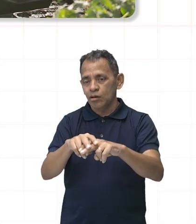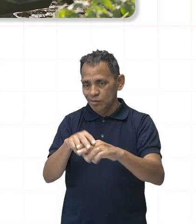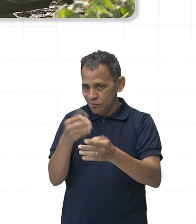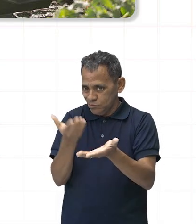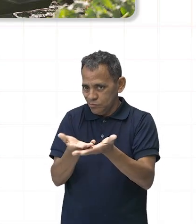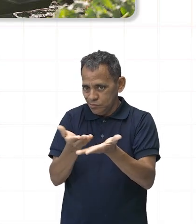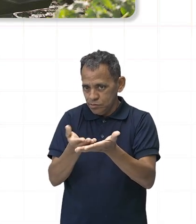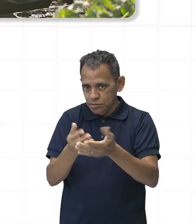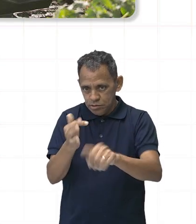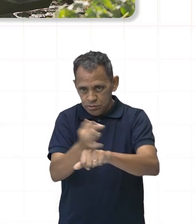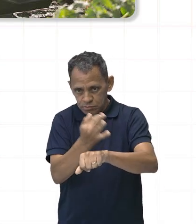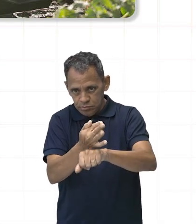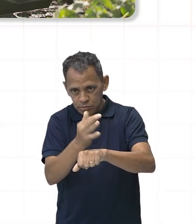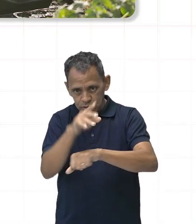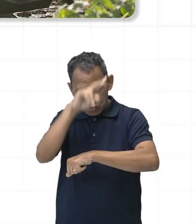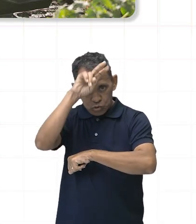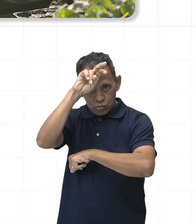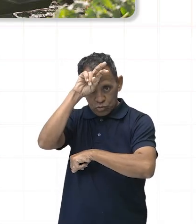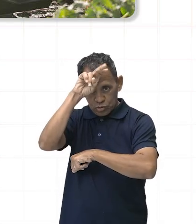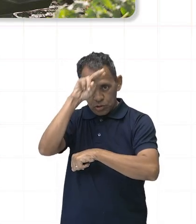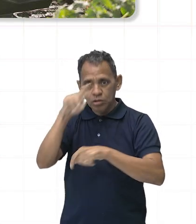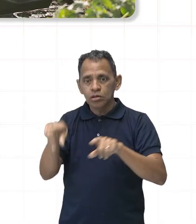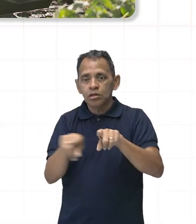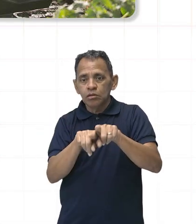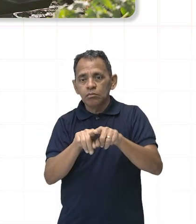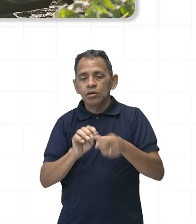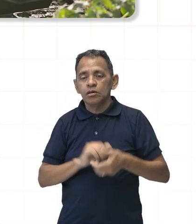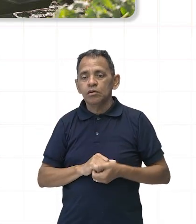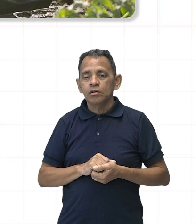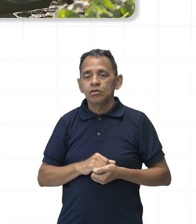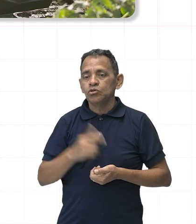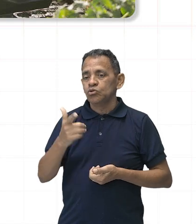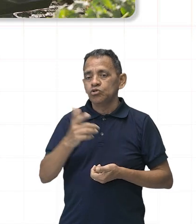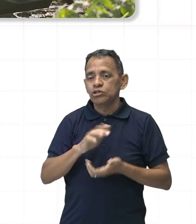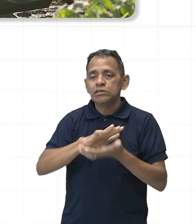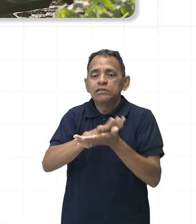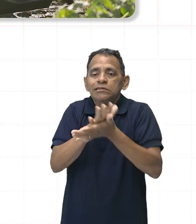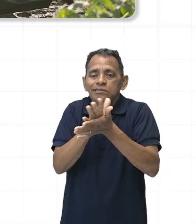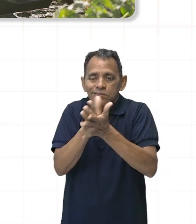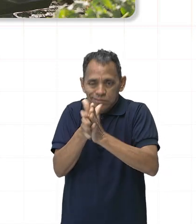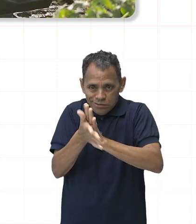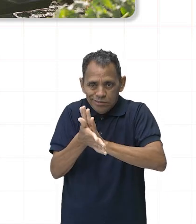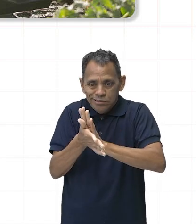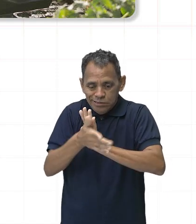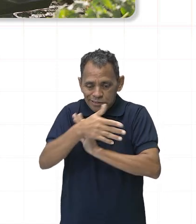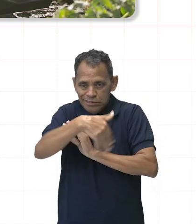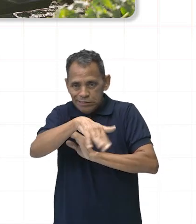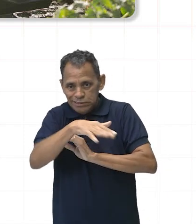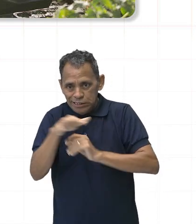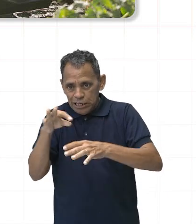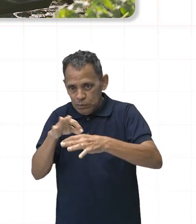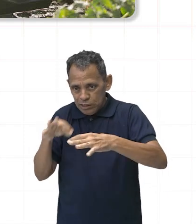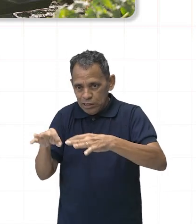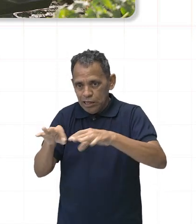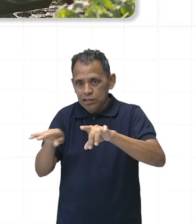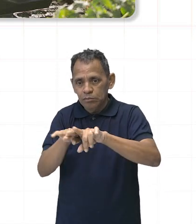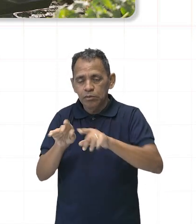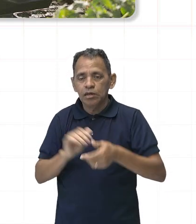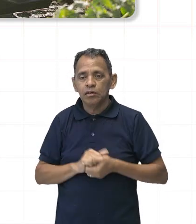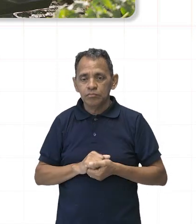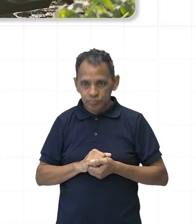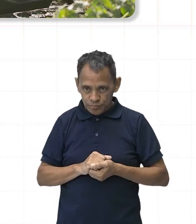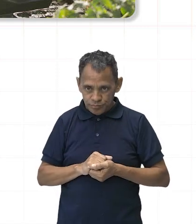dessa resistência a pragas, para não ali acabar com toda uma plantação, a tolerância às condições